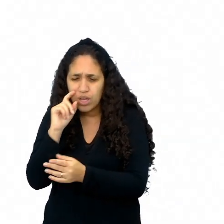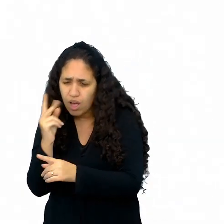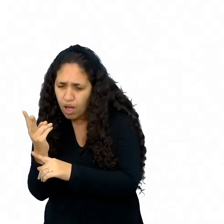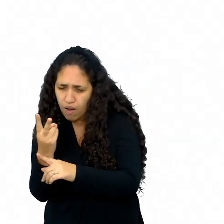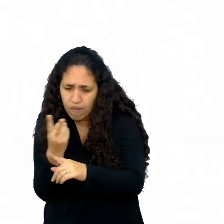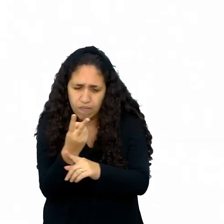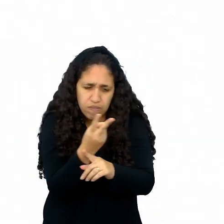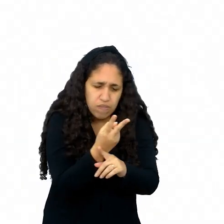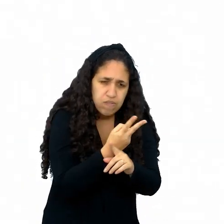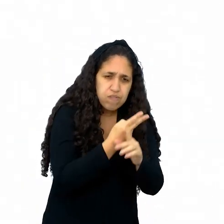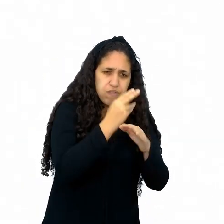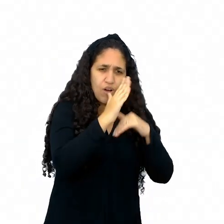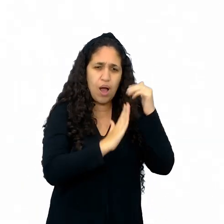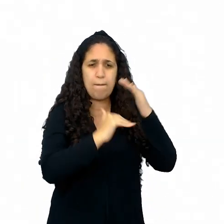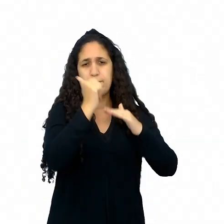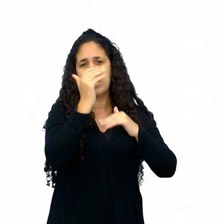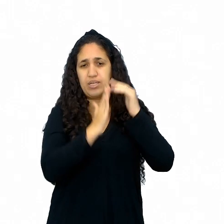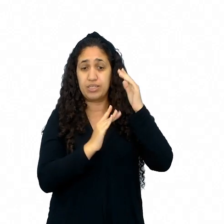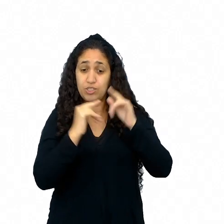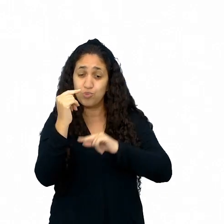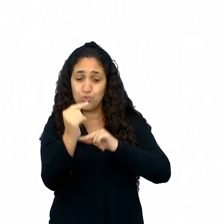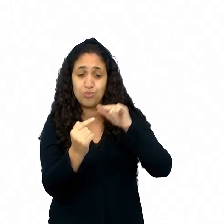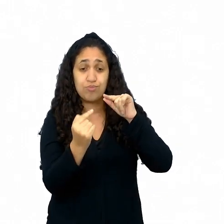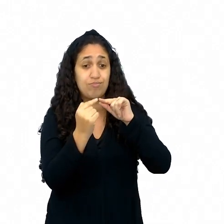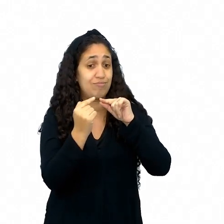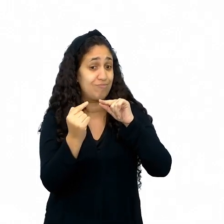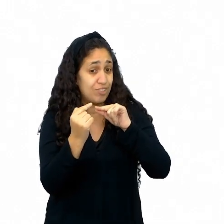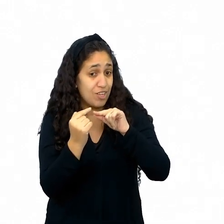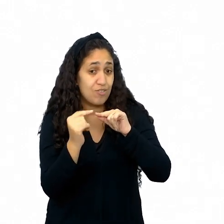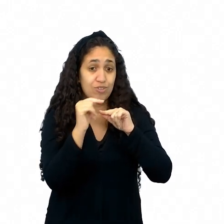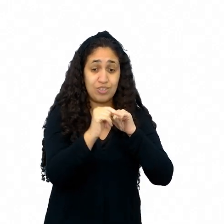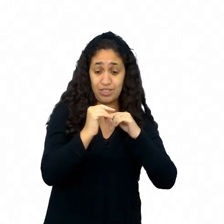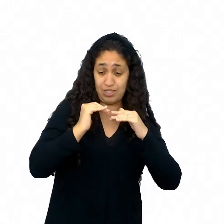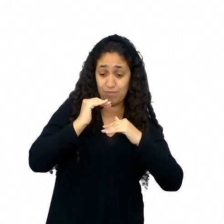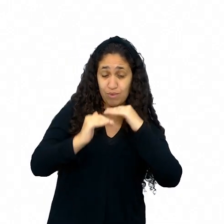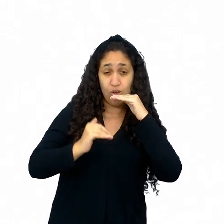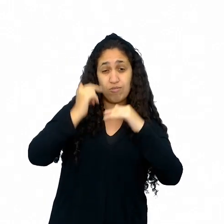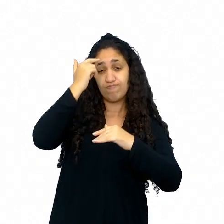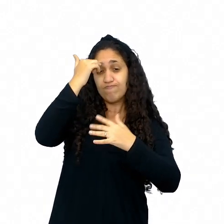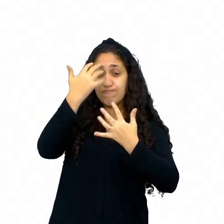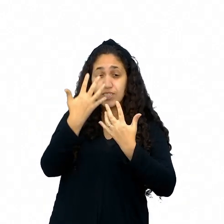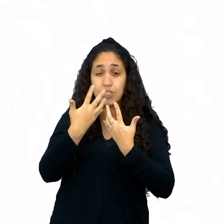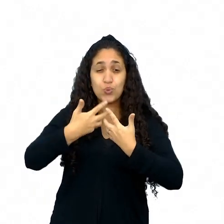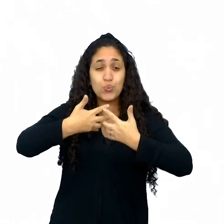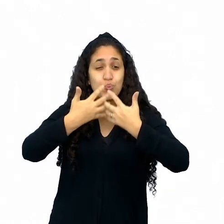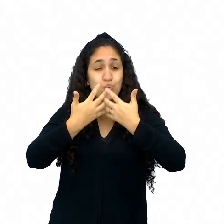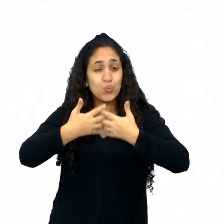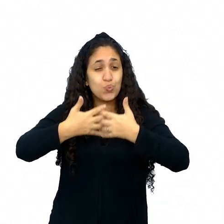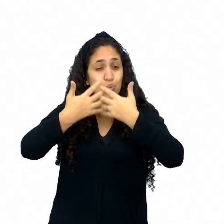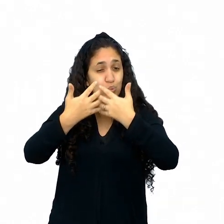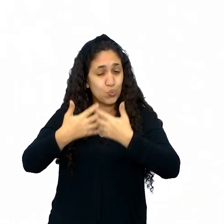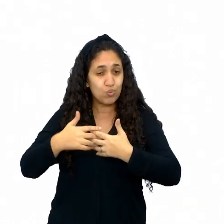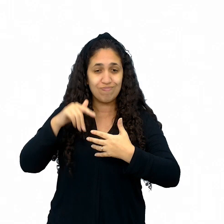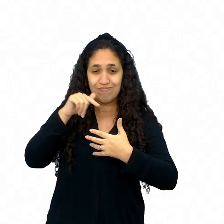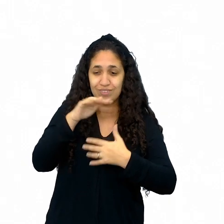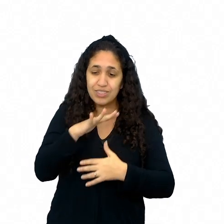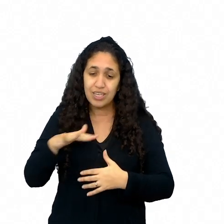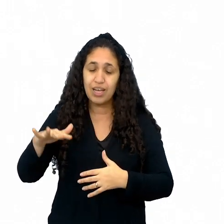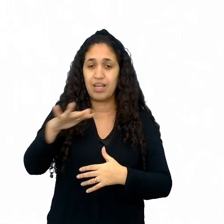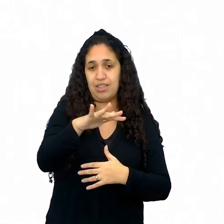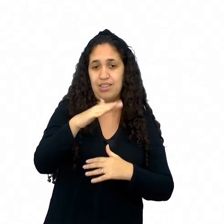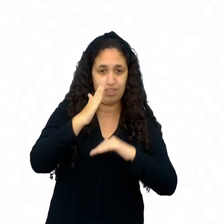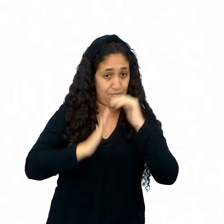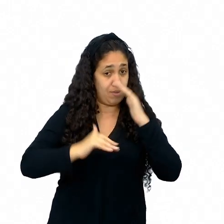da habilidade, dos objetos de conhecimento, desses processos cognitivos, então, que estão centrados nessas